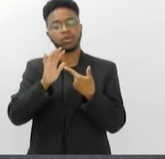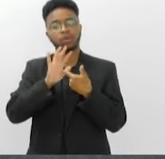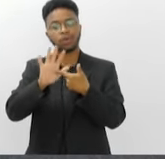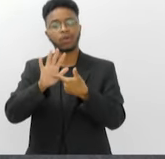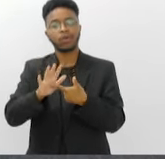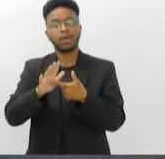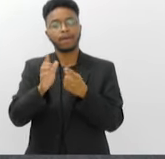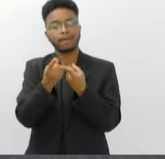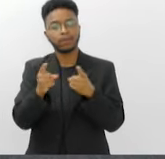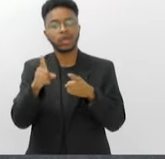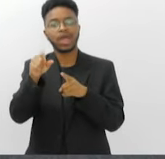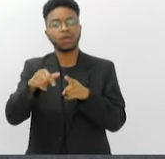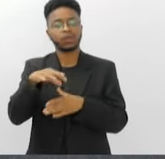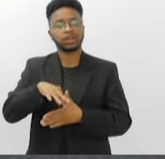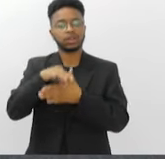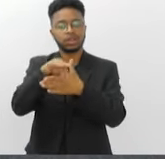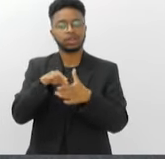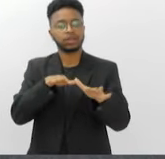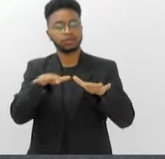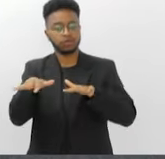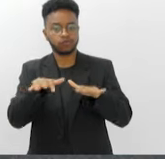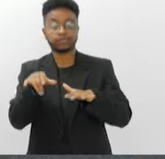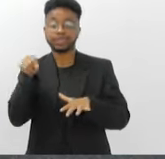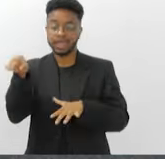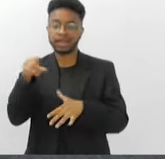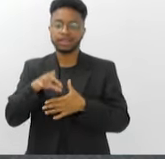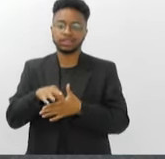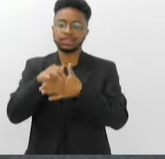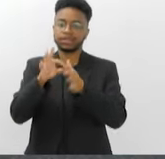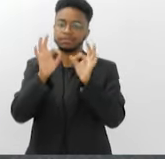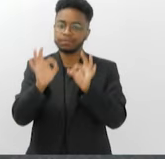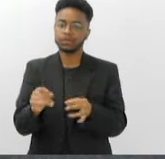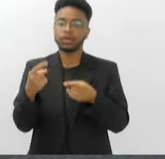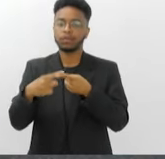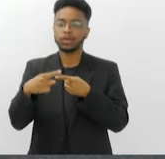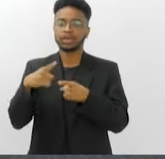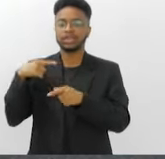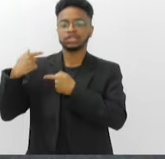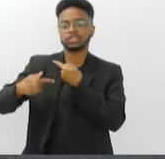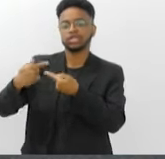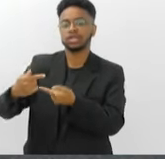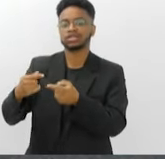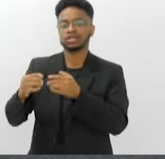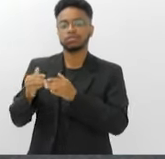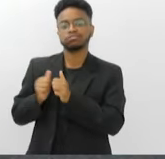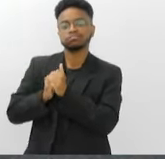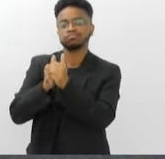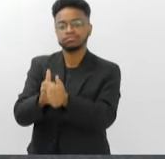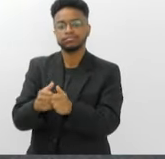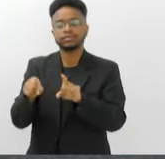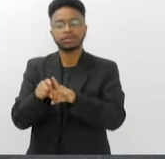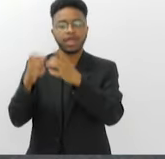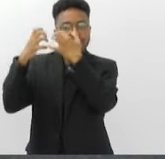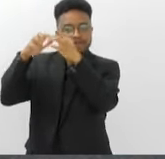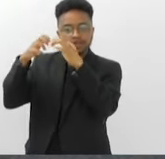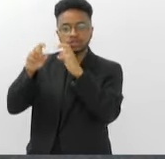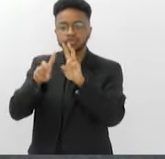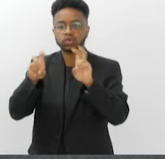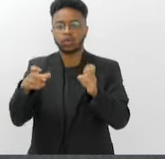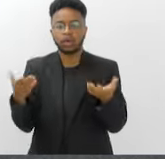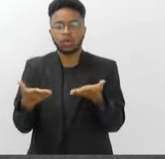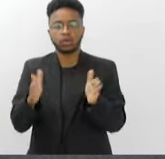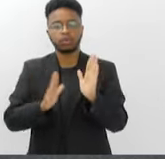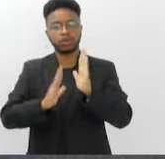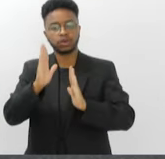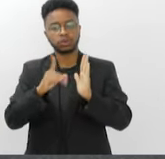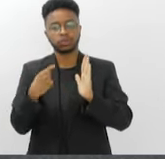como líder em movimento. E ele é um líder porque ele arrasta toda uma geração a refletir sobre o momento que vivenciamos